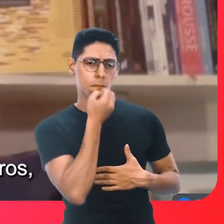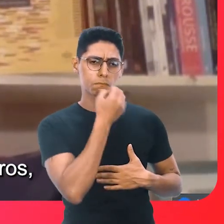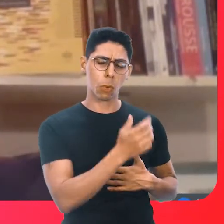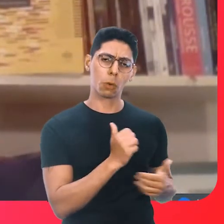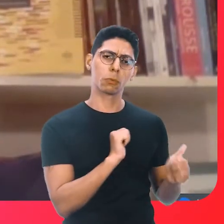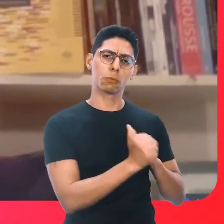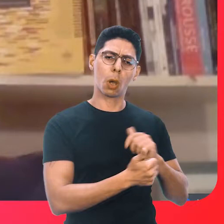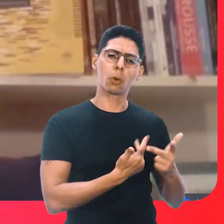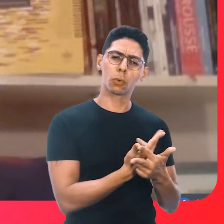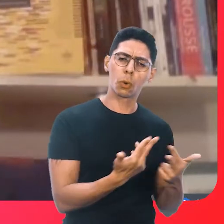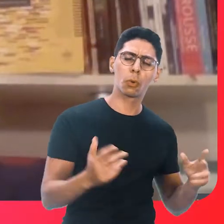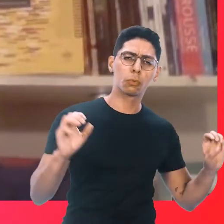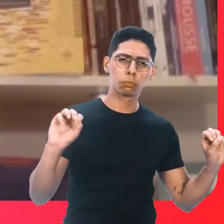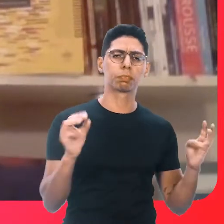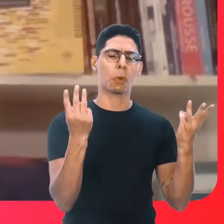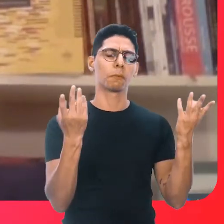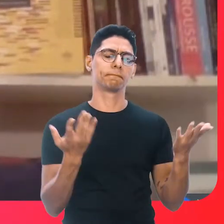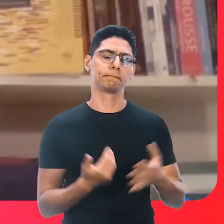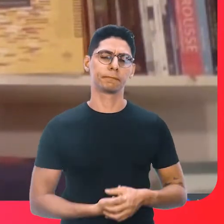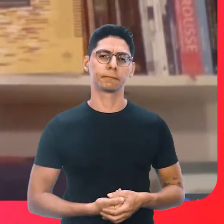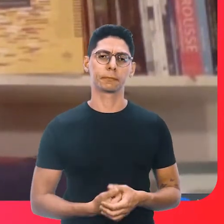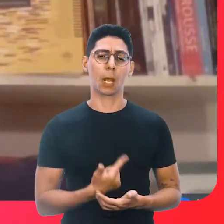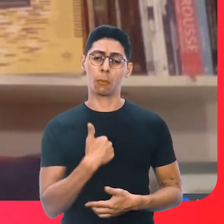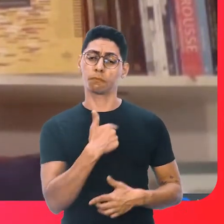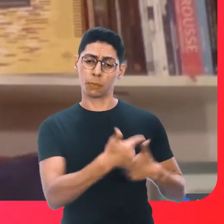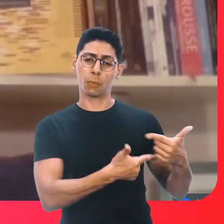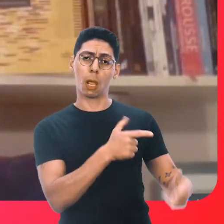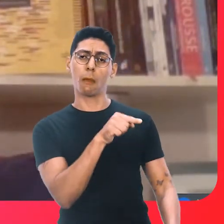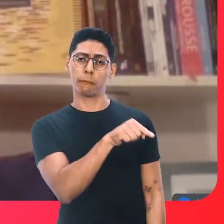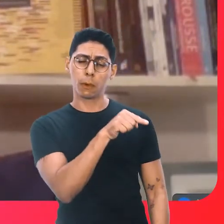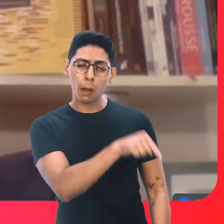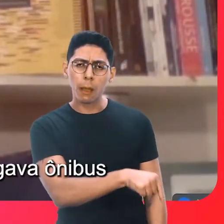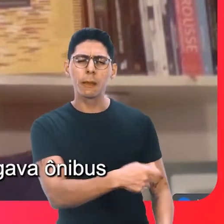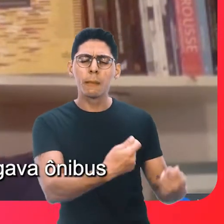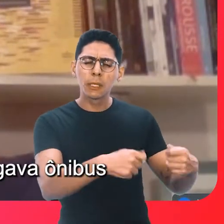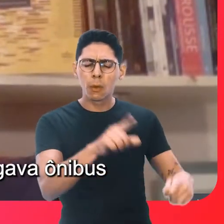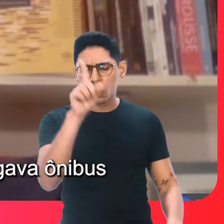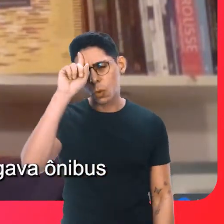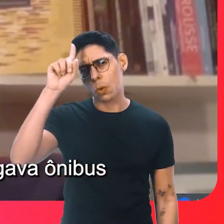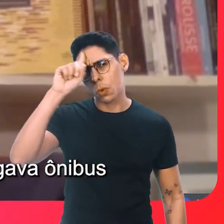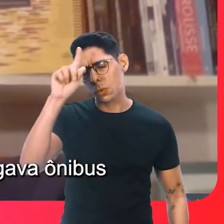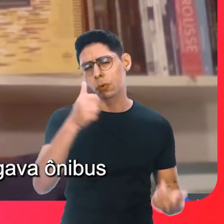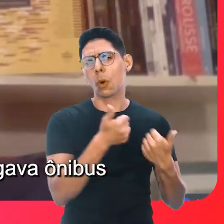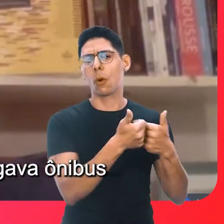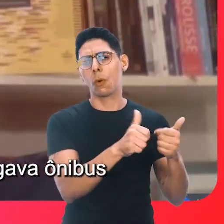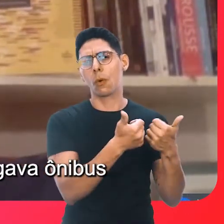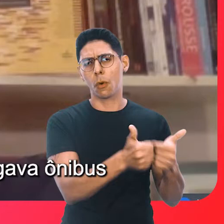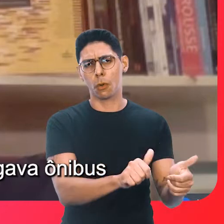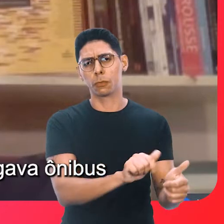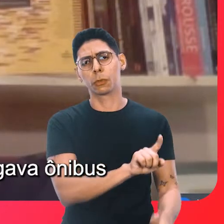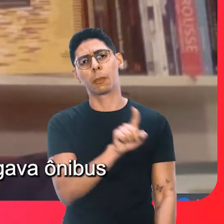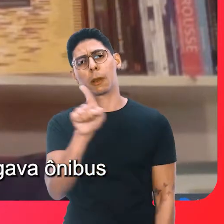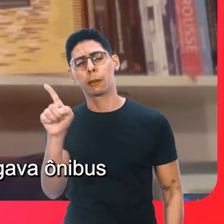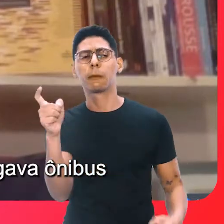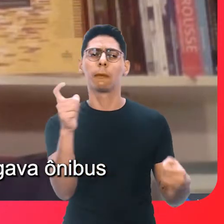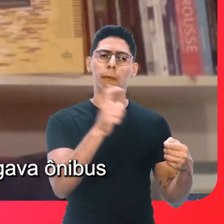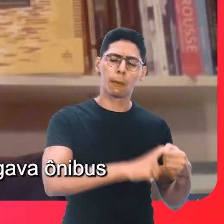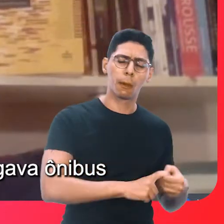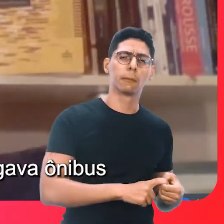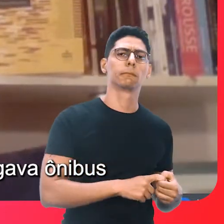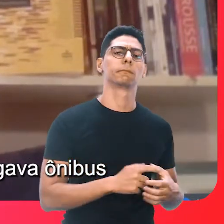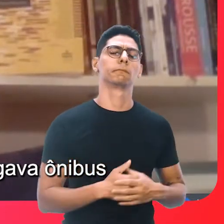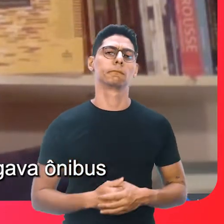shows musicais. Eu trabalhava nessa avenida e tinha que pegar ônibus todo dia para ir e voltar para casa, Antônio. Todo dia eu pegava ônibus